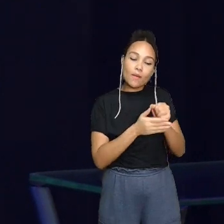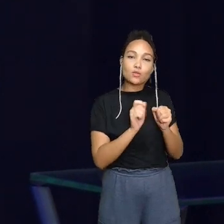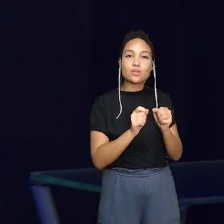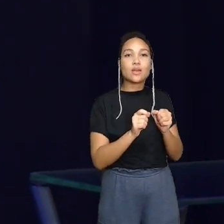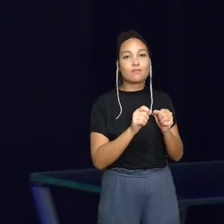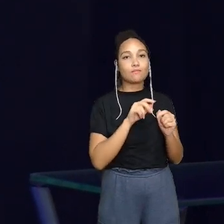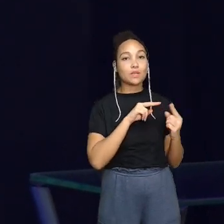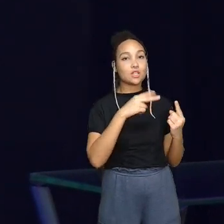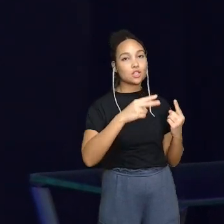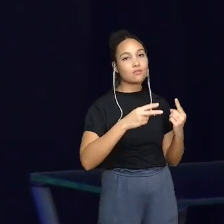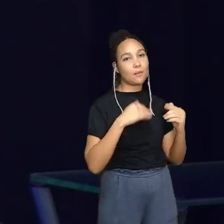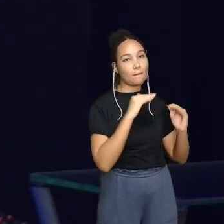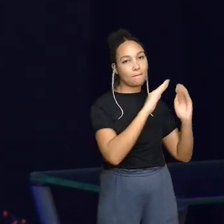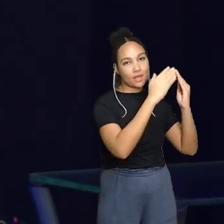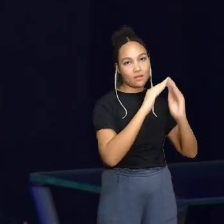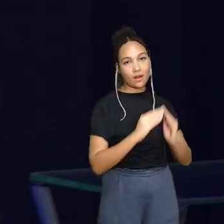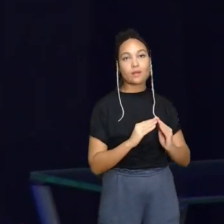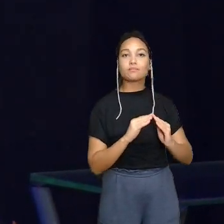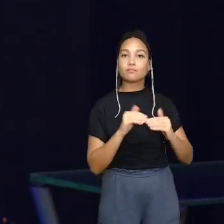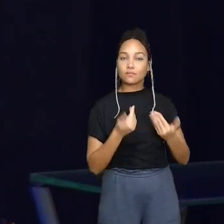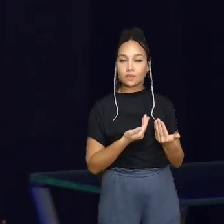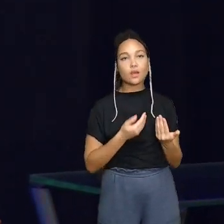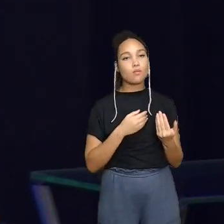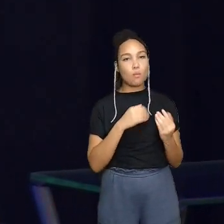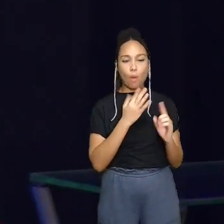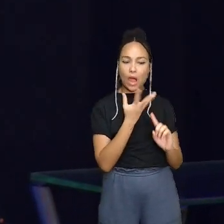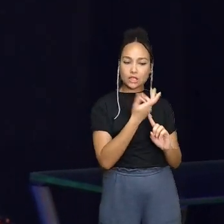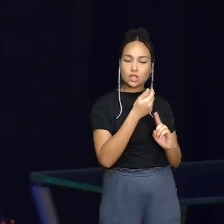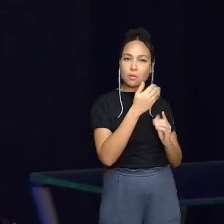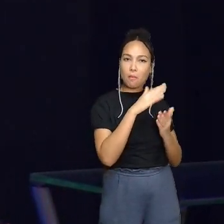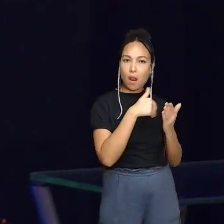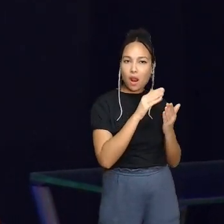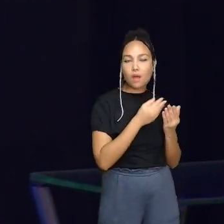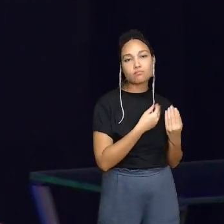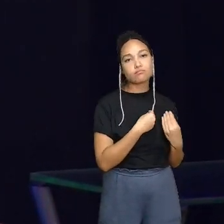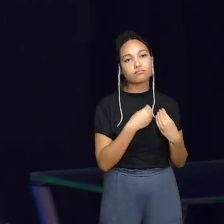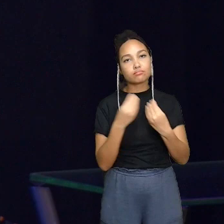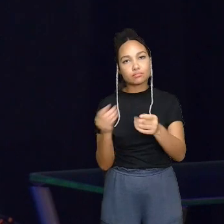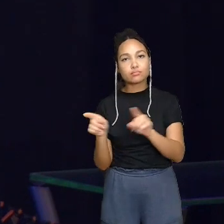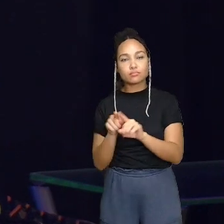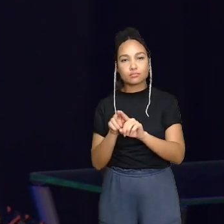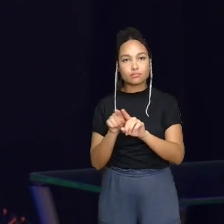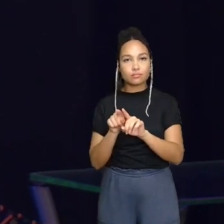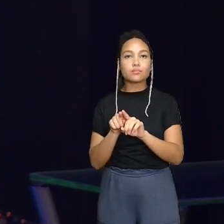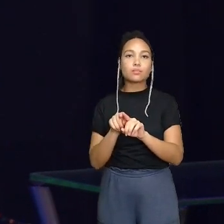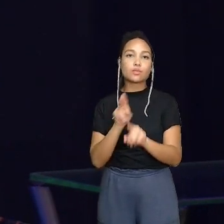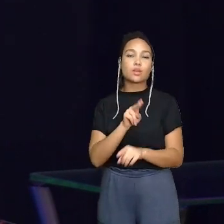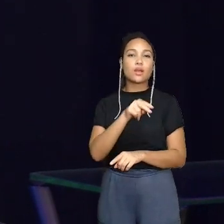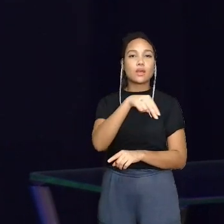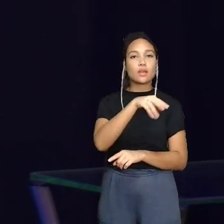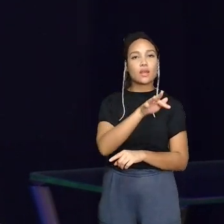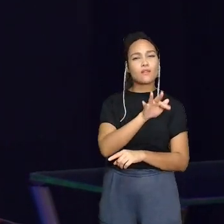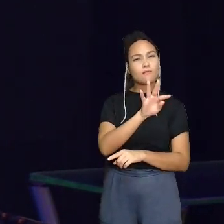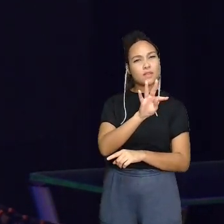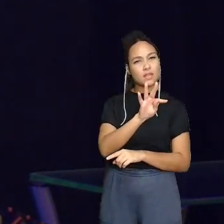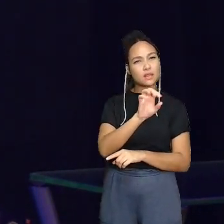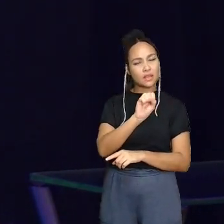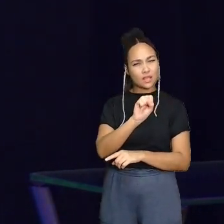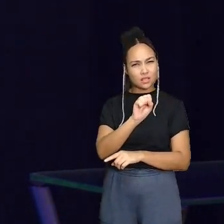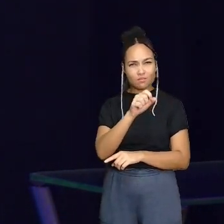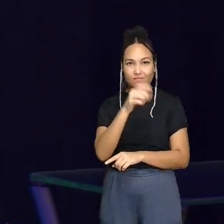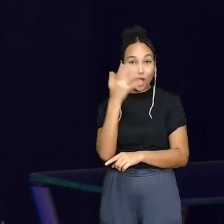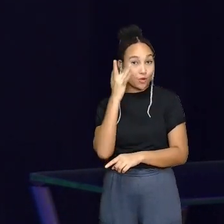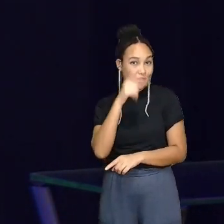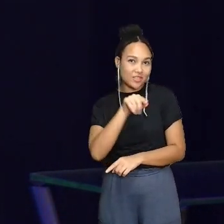a disponibilizar minhas obras, minhas artes, como NFTs. Não sei se alguém sabe o